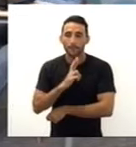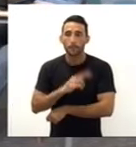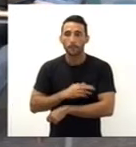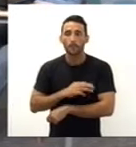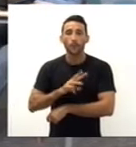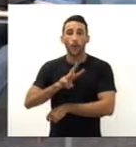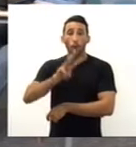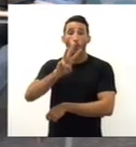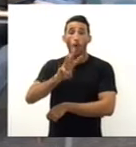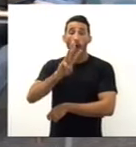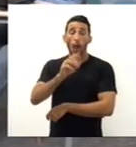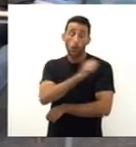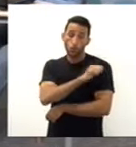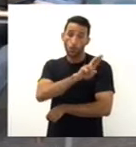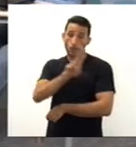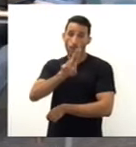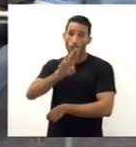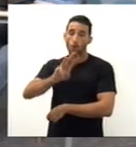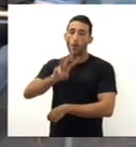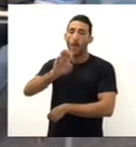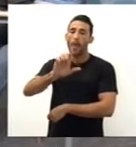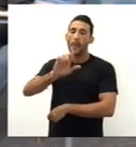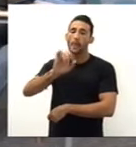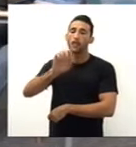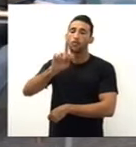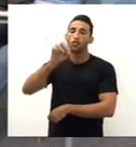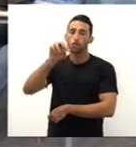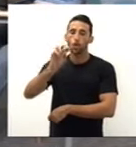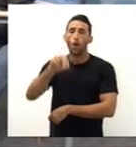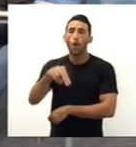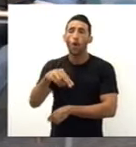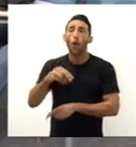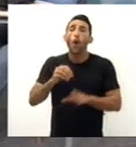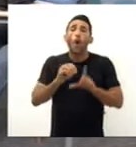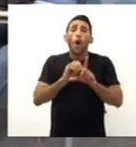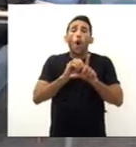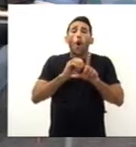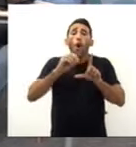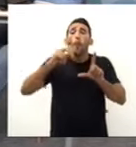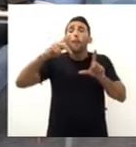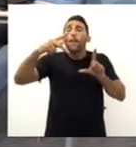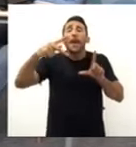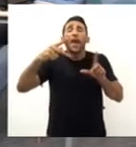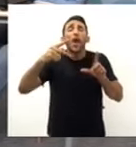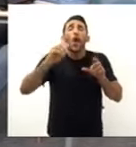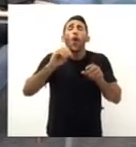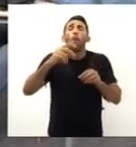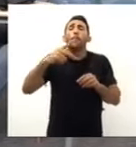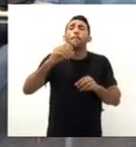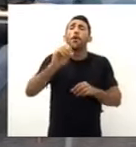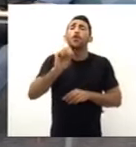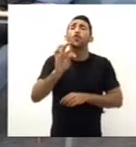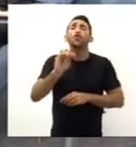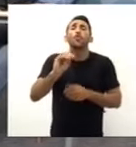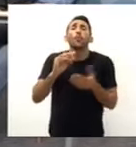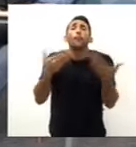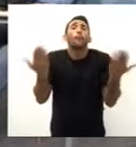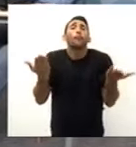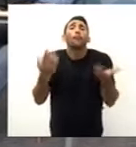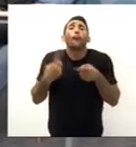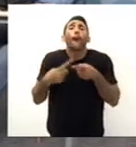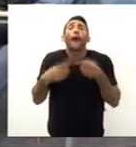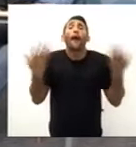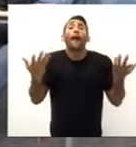Wellington. Pergunta, oposto a quê? Quando você trata de ângulo oposto. Ok, ótimo. Então,